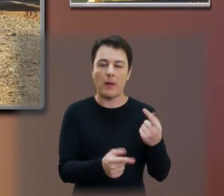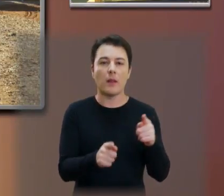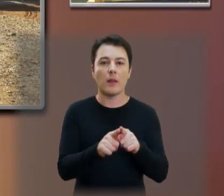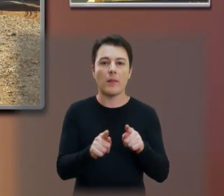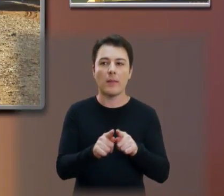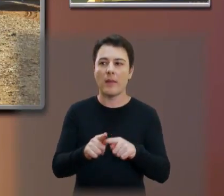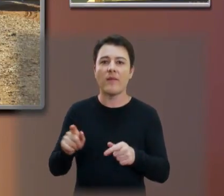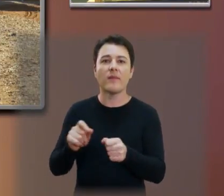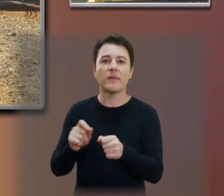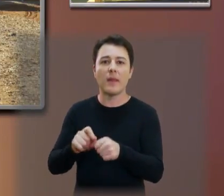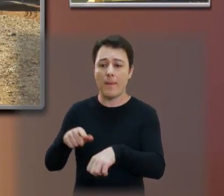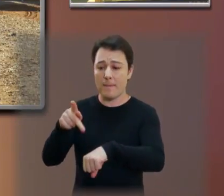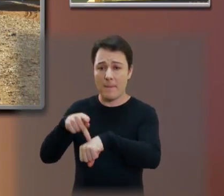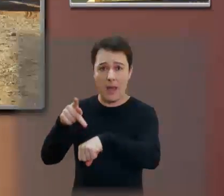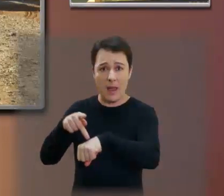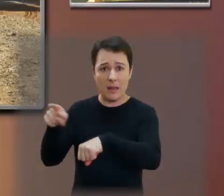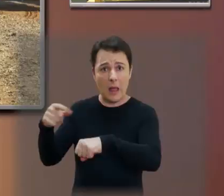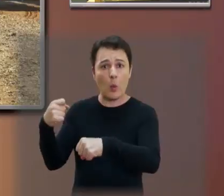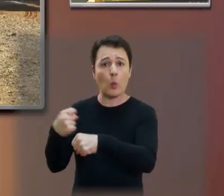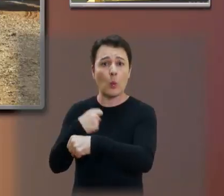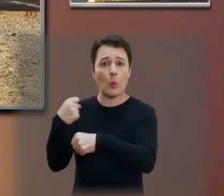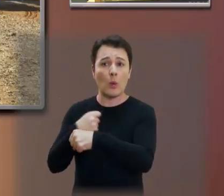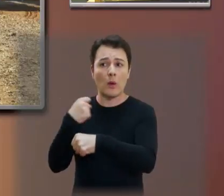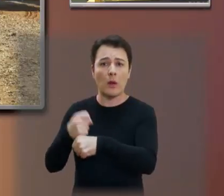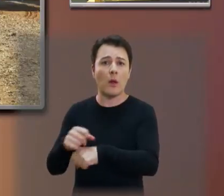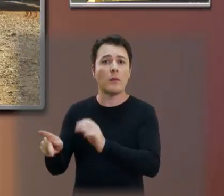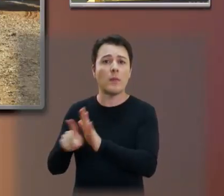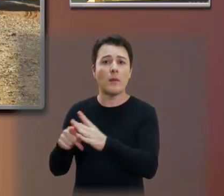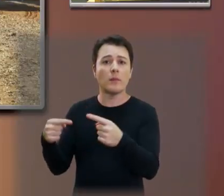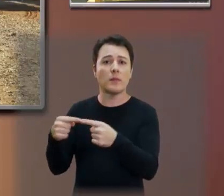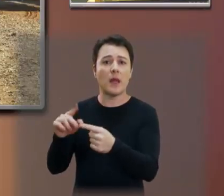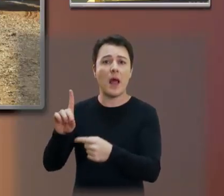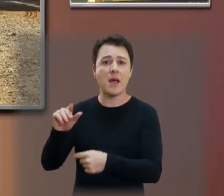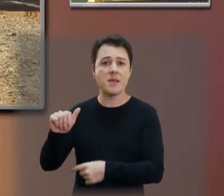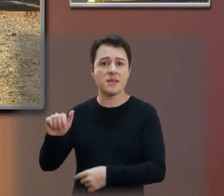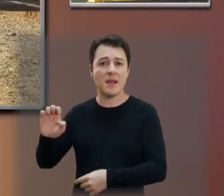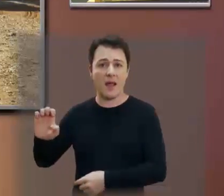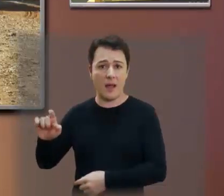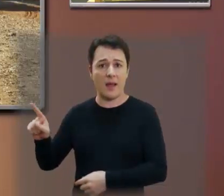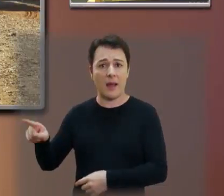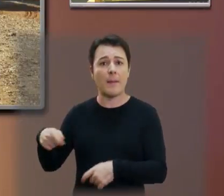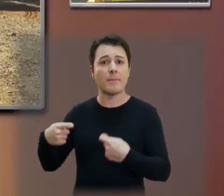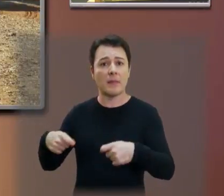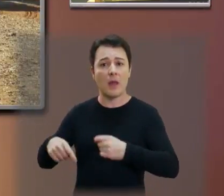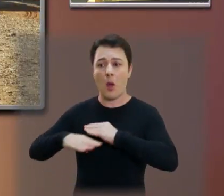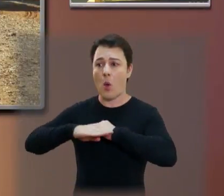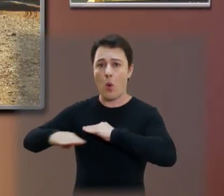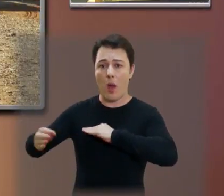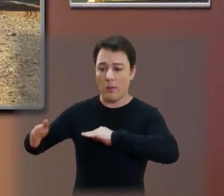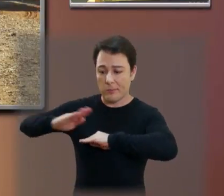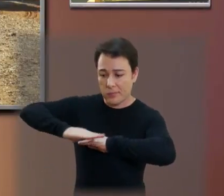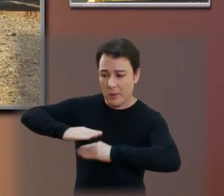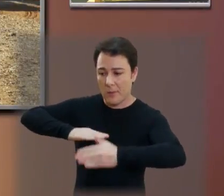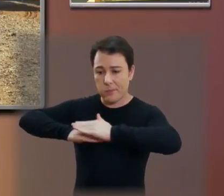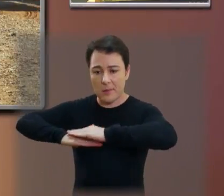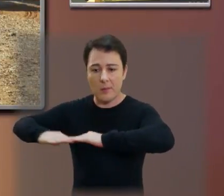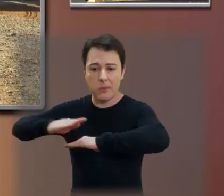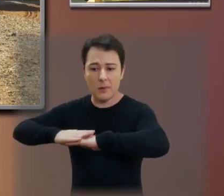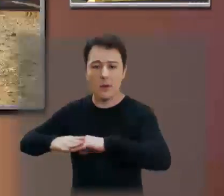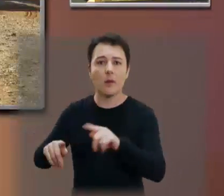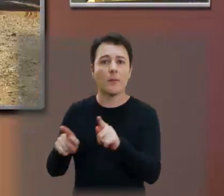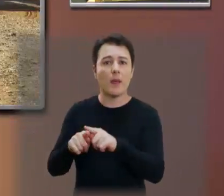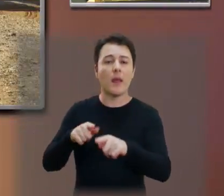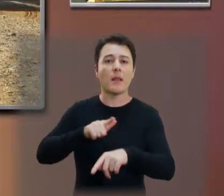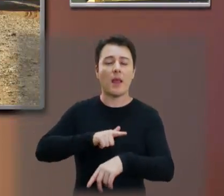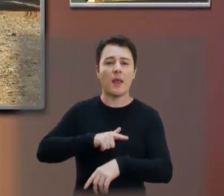de pedras para construção, principalmente algumas coisas do DAE, jogar nas ruas também que precisam. E também ali recebe